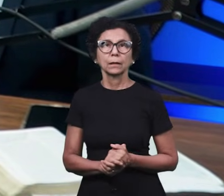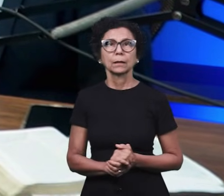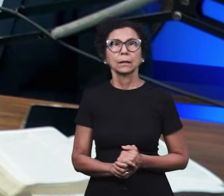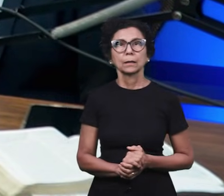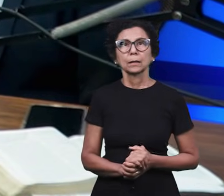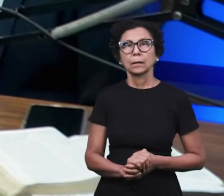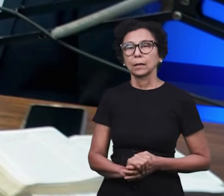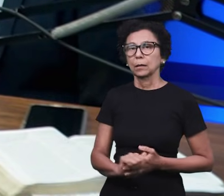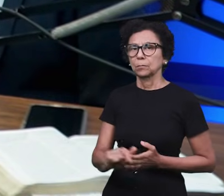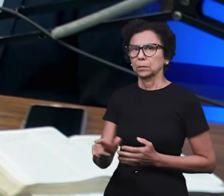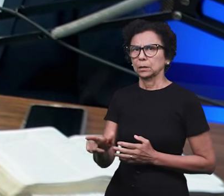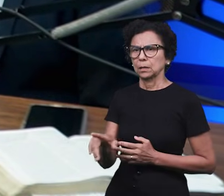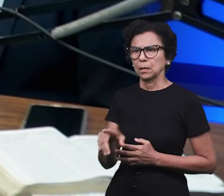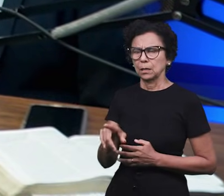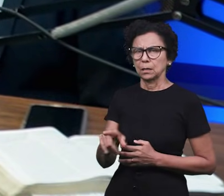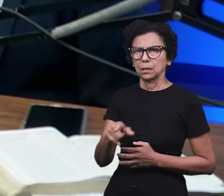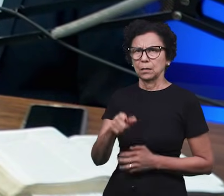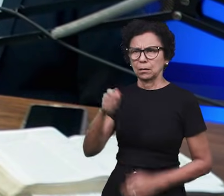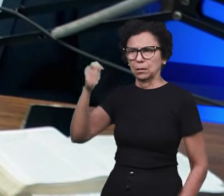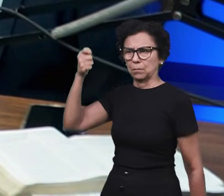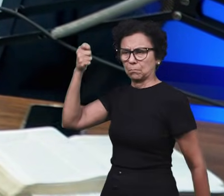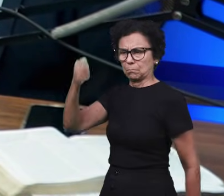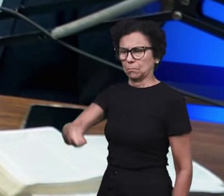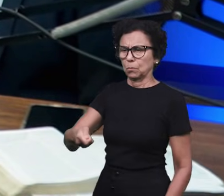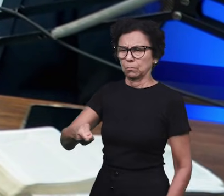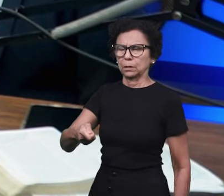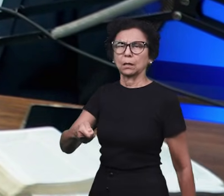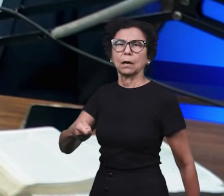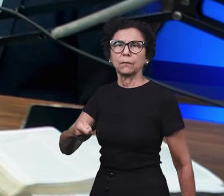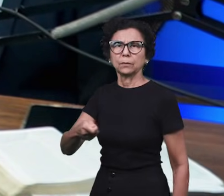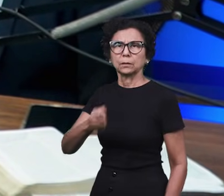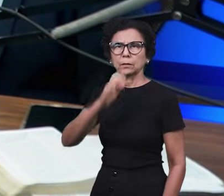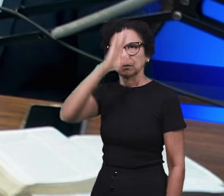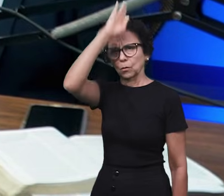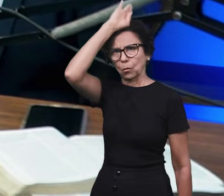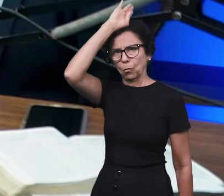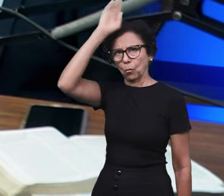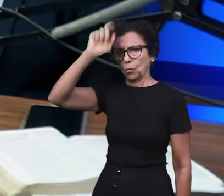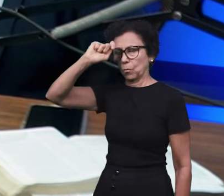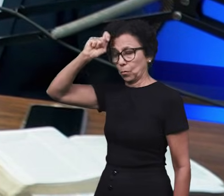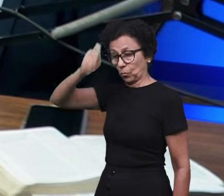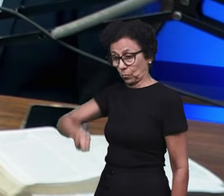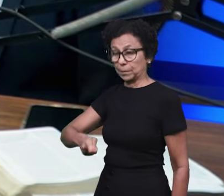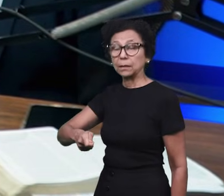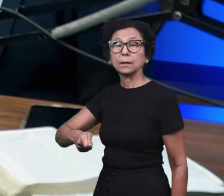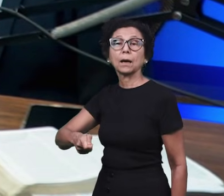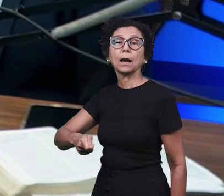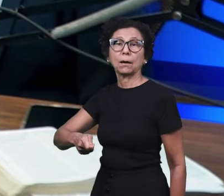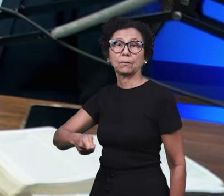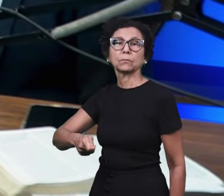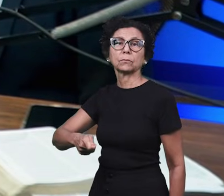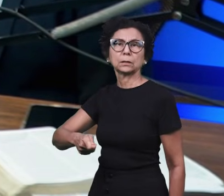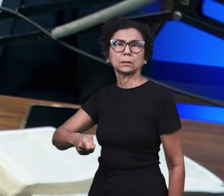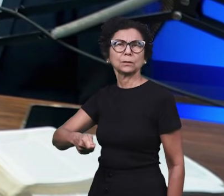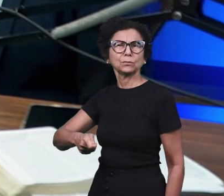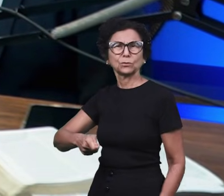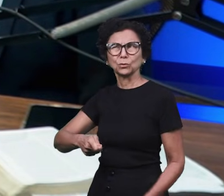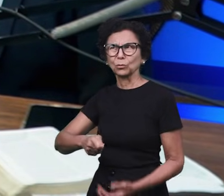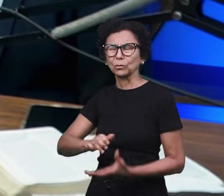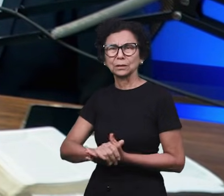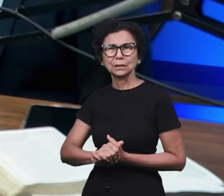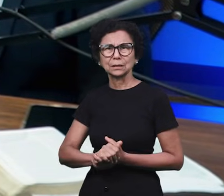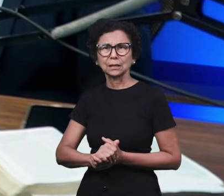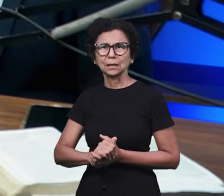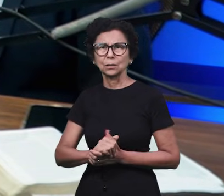quem era oprimido, né, pelo Império Romano, até porque muitas vezes, como era um domínio, o Império Romano ele cobrava muito mais do que as